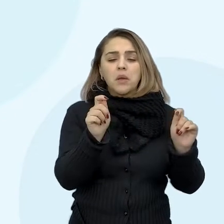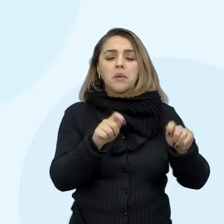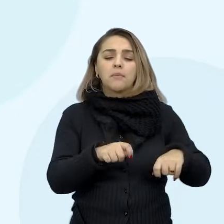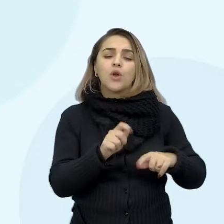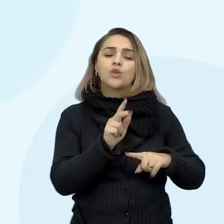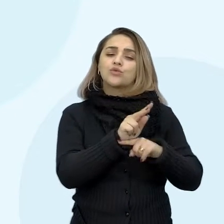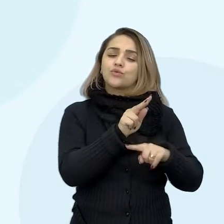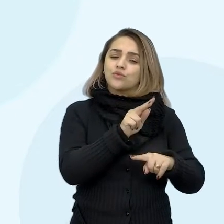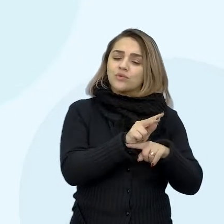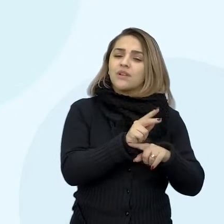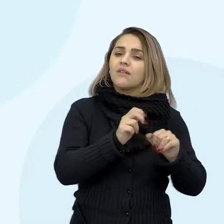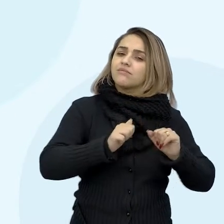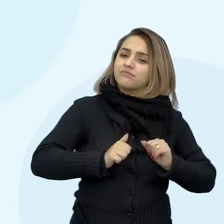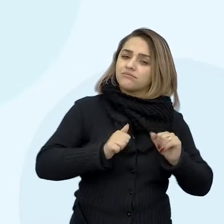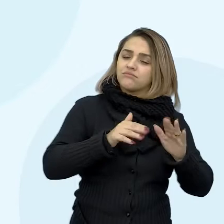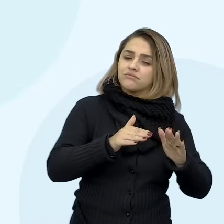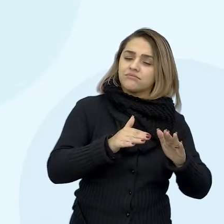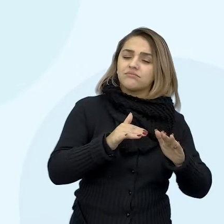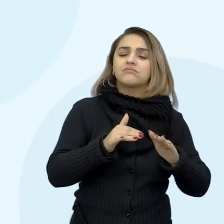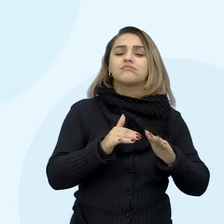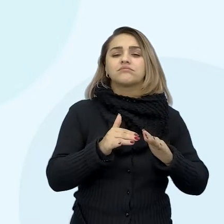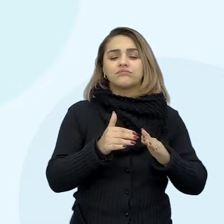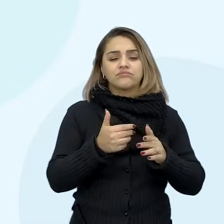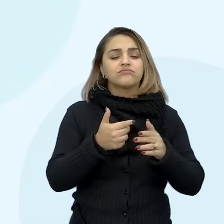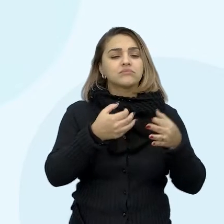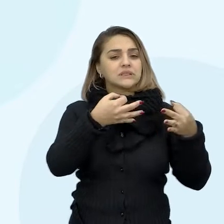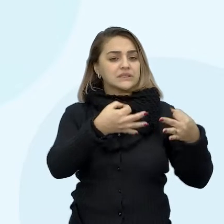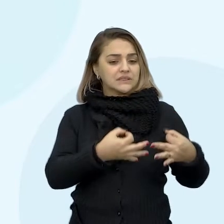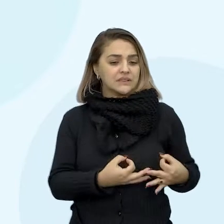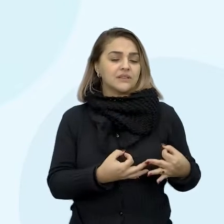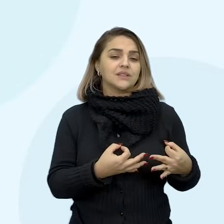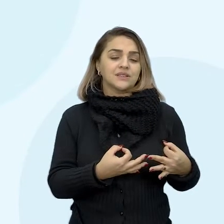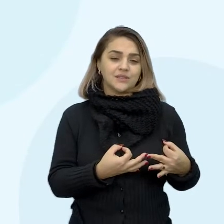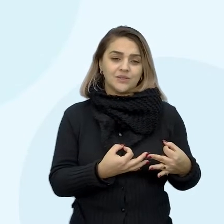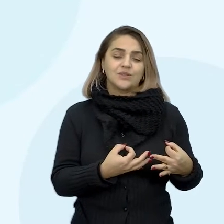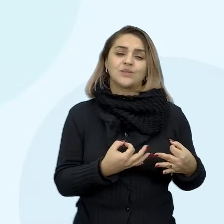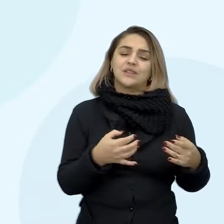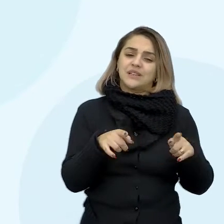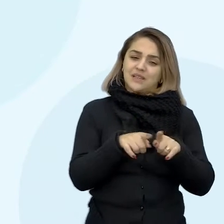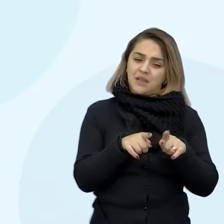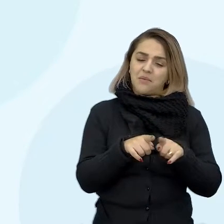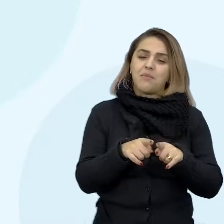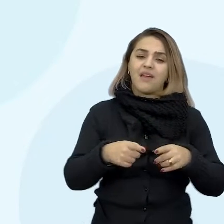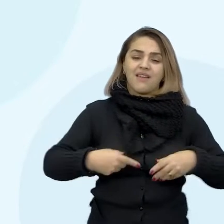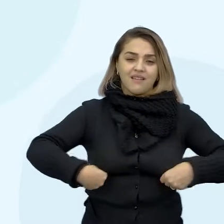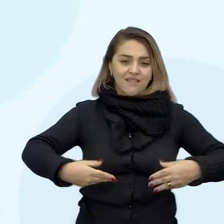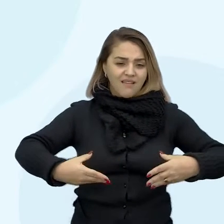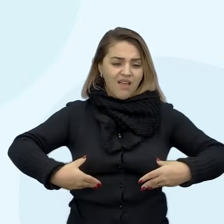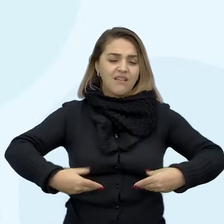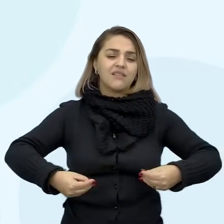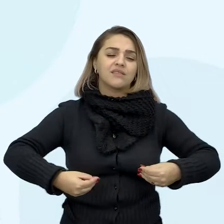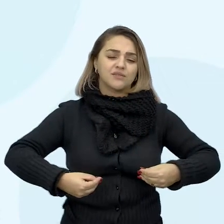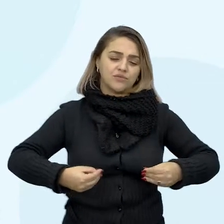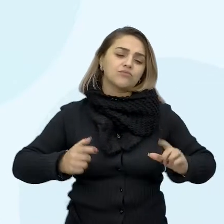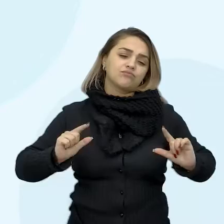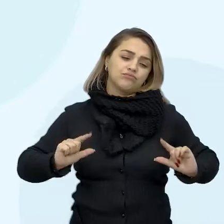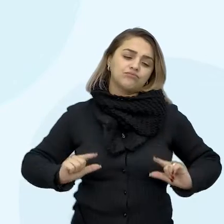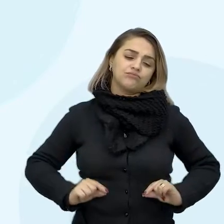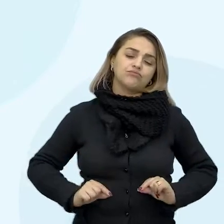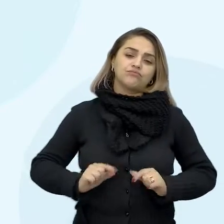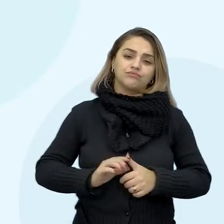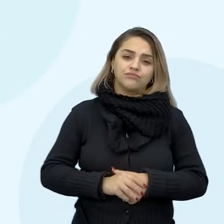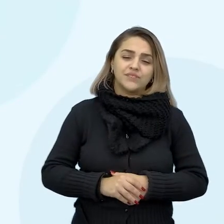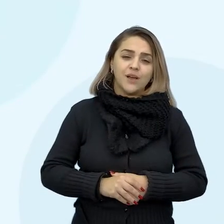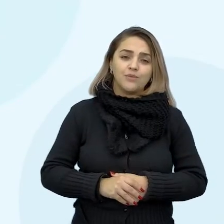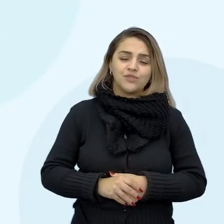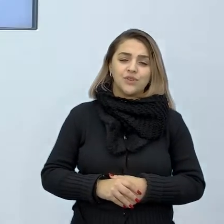e fazer ações com muito mais eficácia e com um custo bem mais reduzido. É